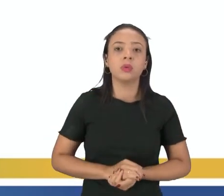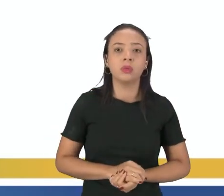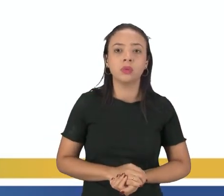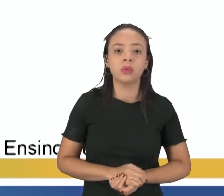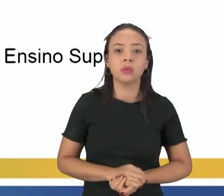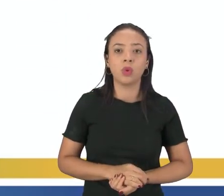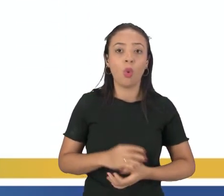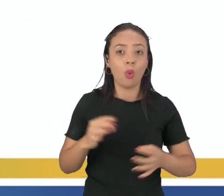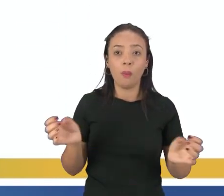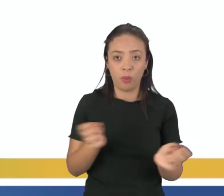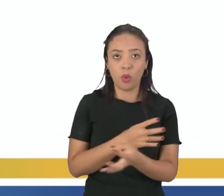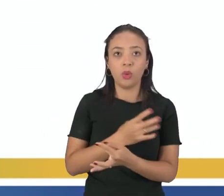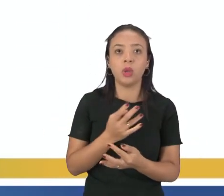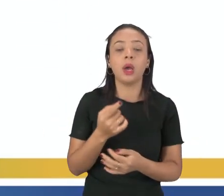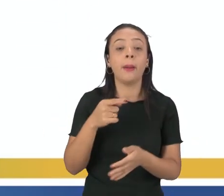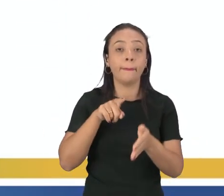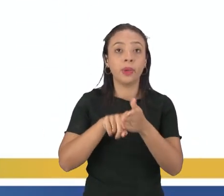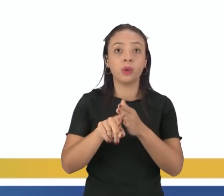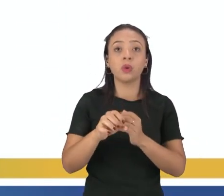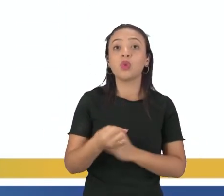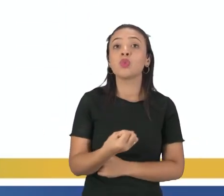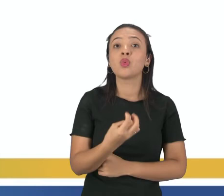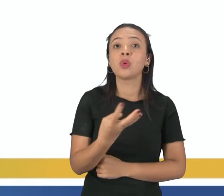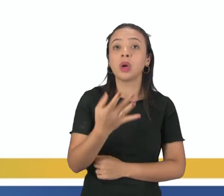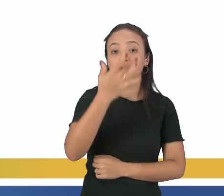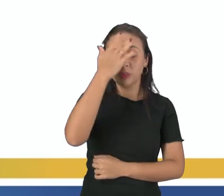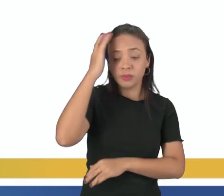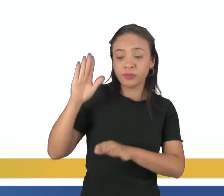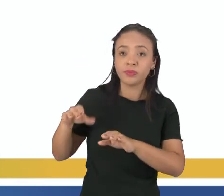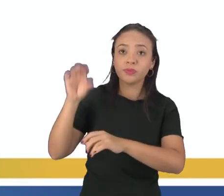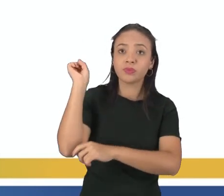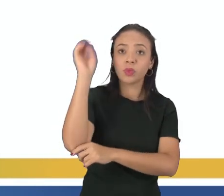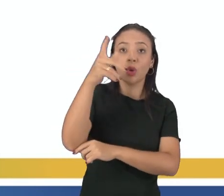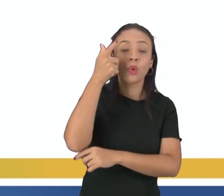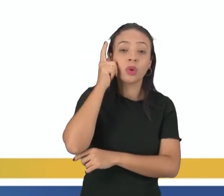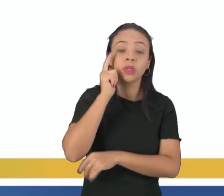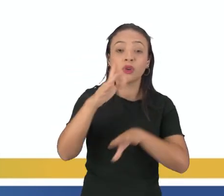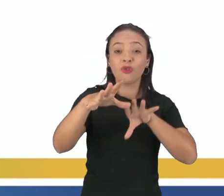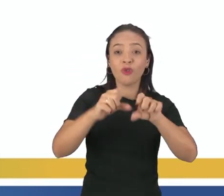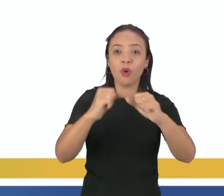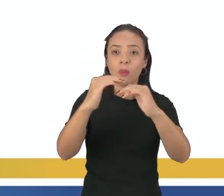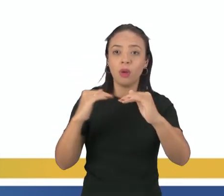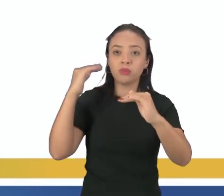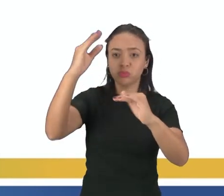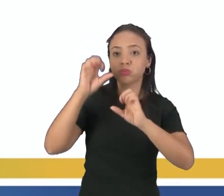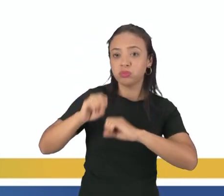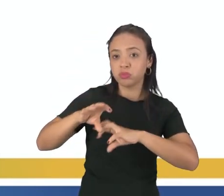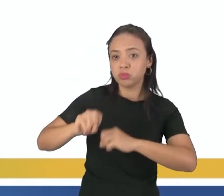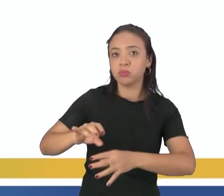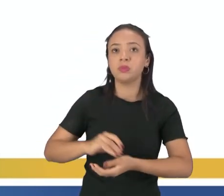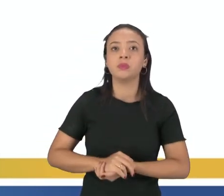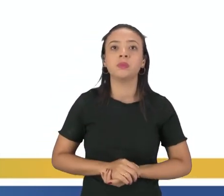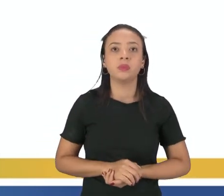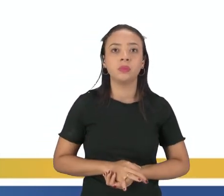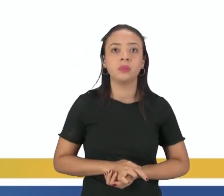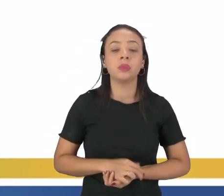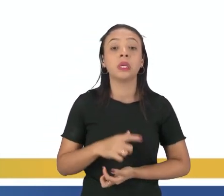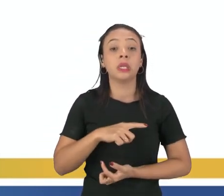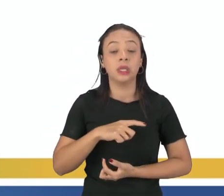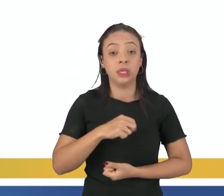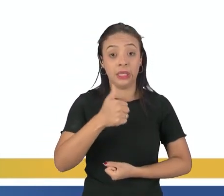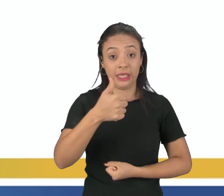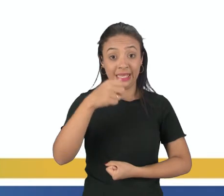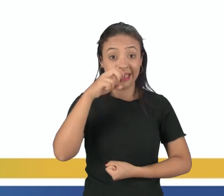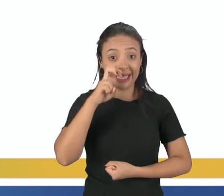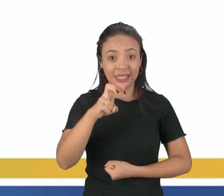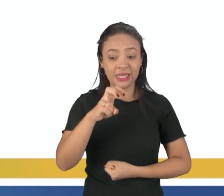enfim. E aí vem as perguntas. Quantos jogadores completaram o ensino superior? Nós temos o seguinte, gente. Temos aqui